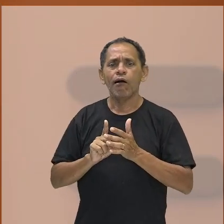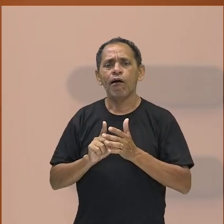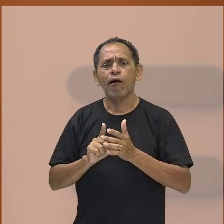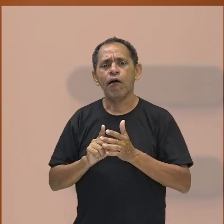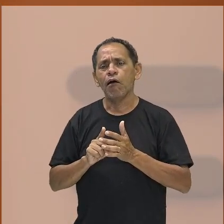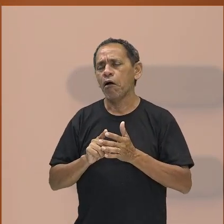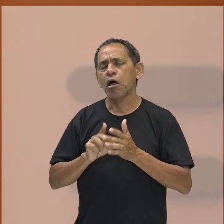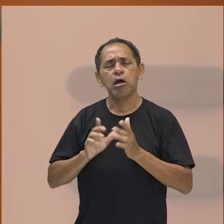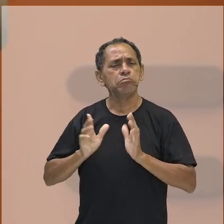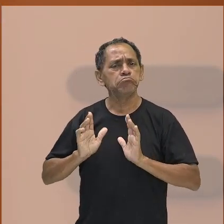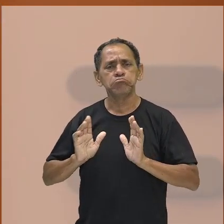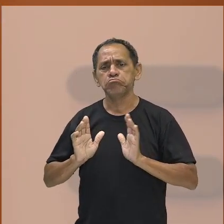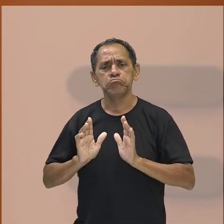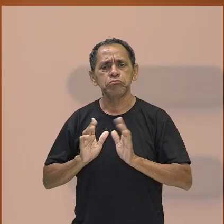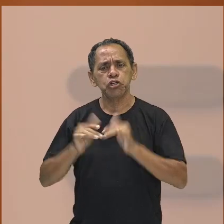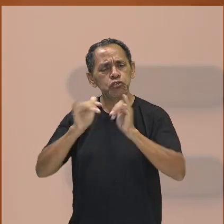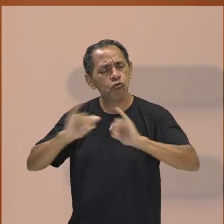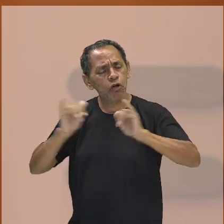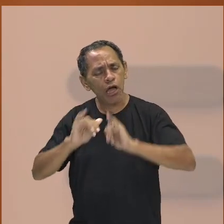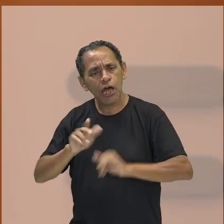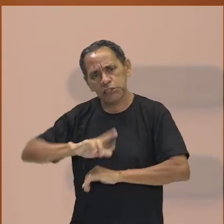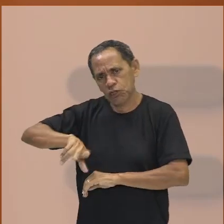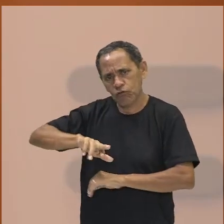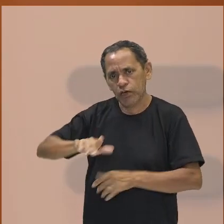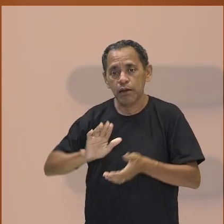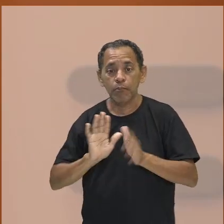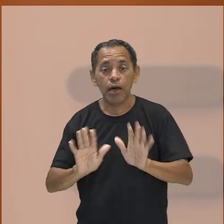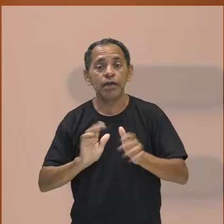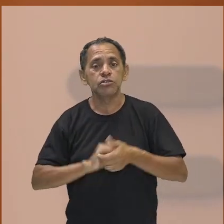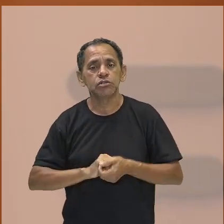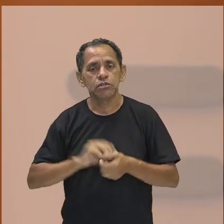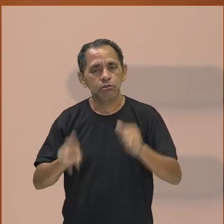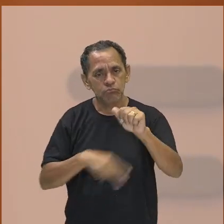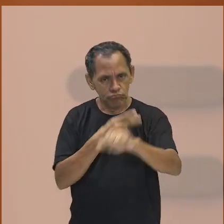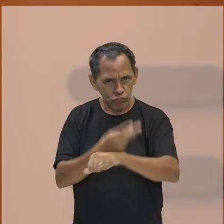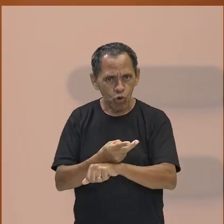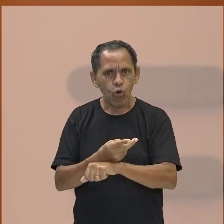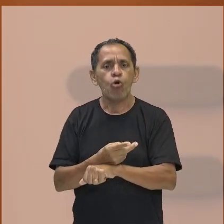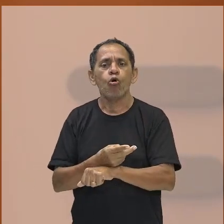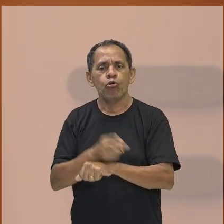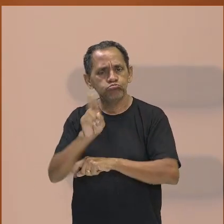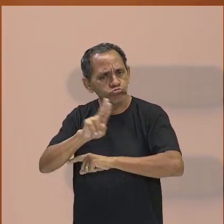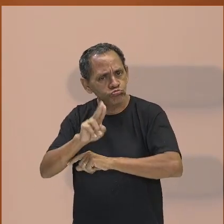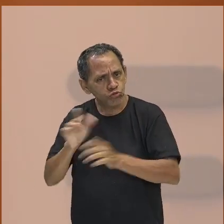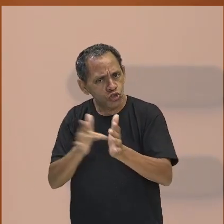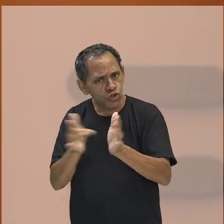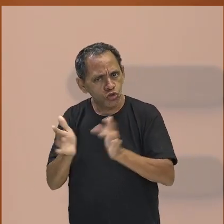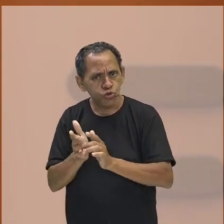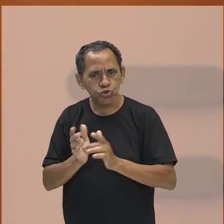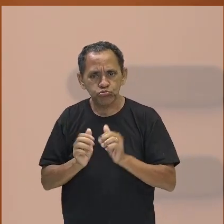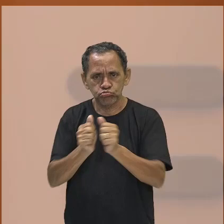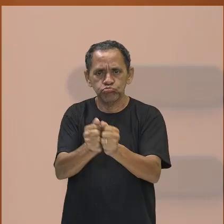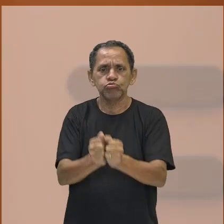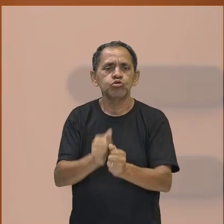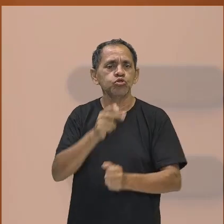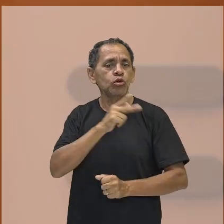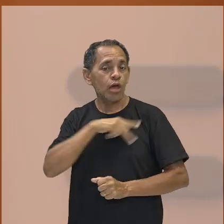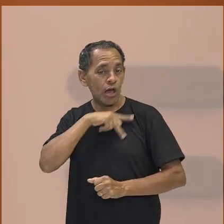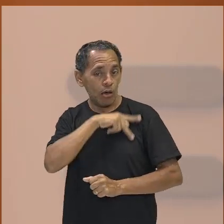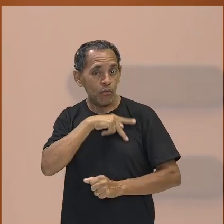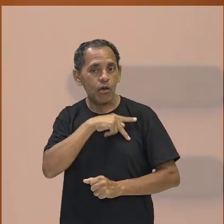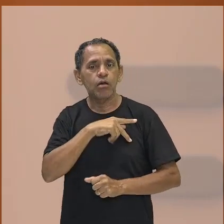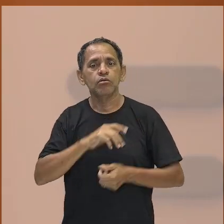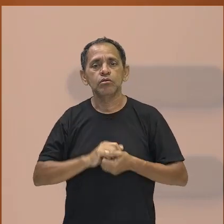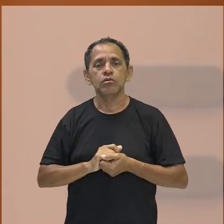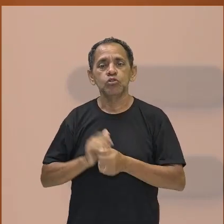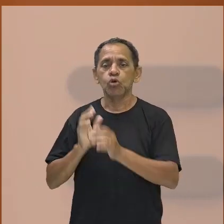era tão propagada, mas a gente vai ver que essa figura principal, então, de Jesus, juntamente ali com seus apóstolos, eles vão, então, aos